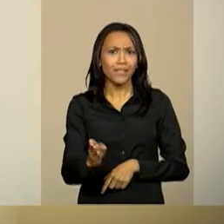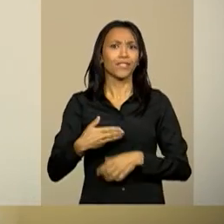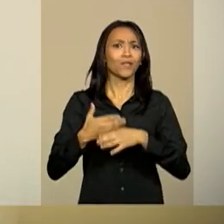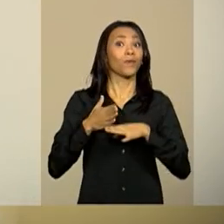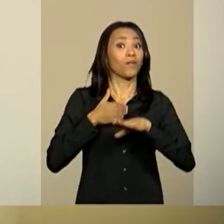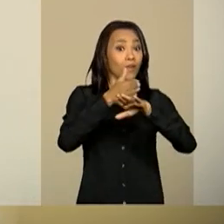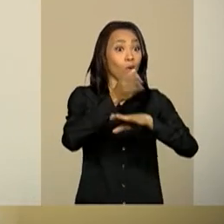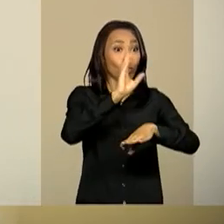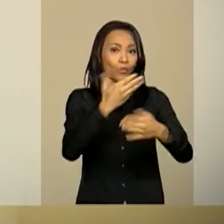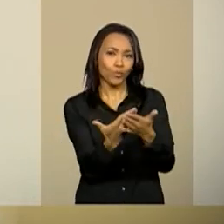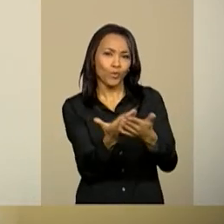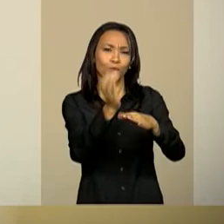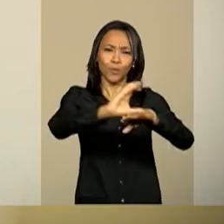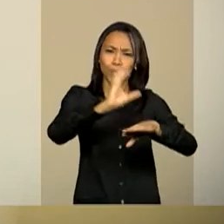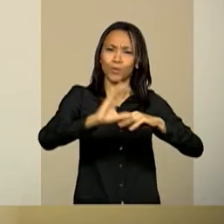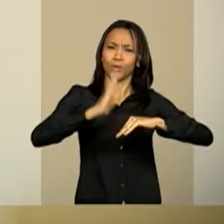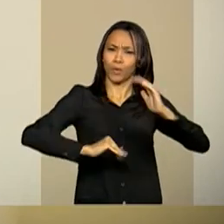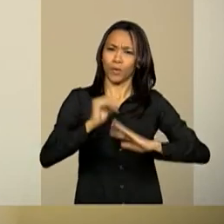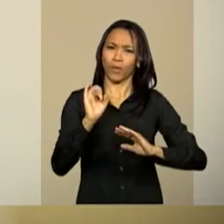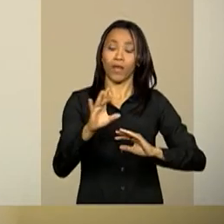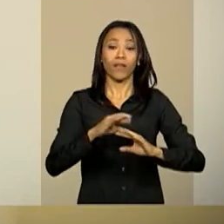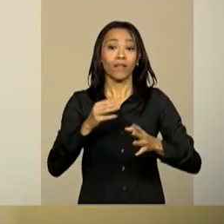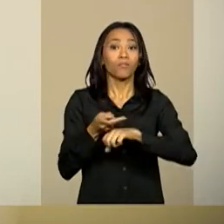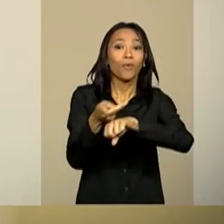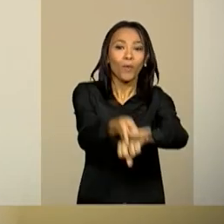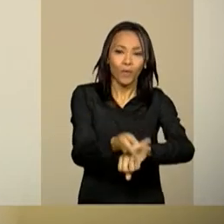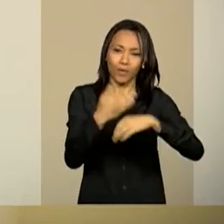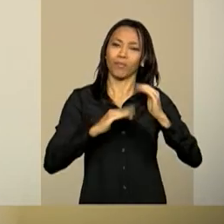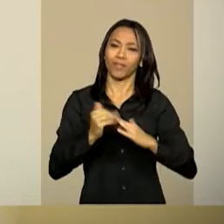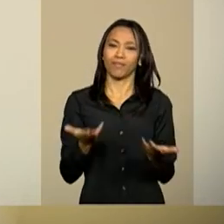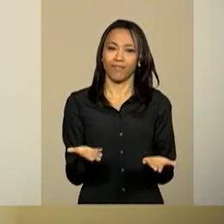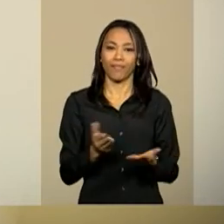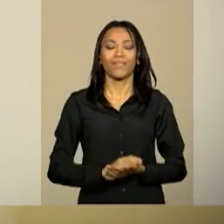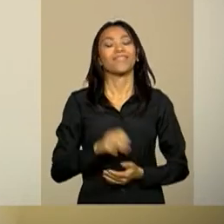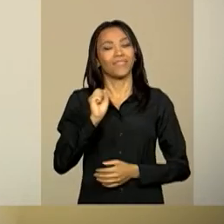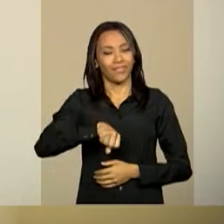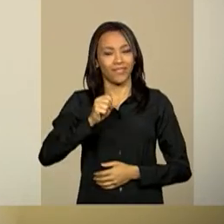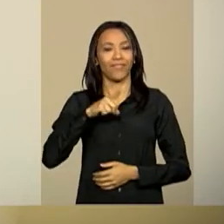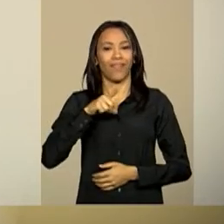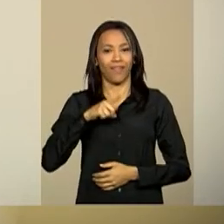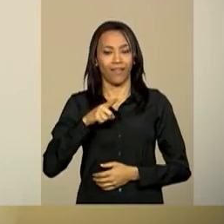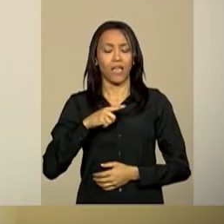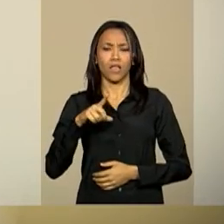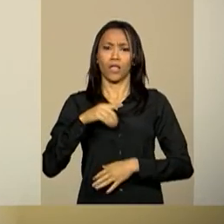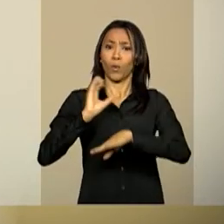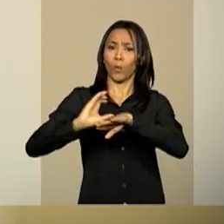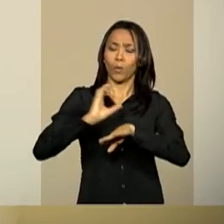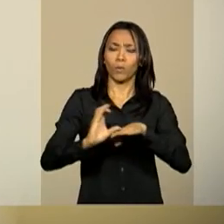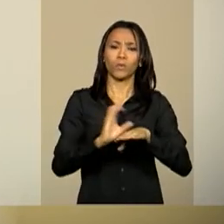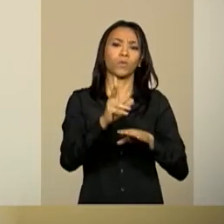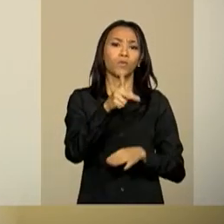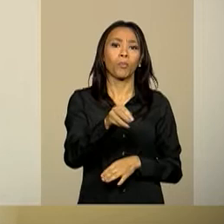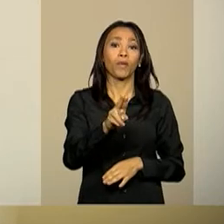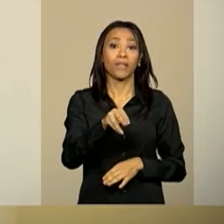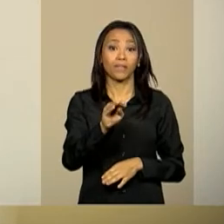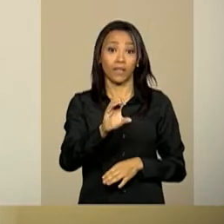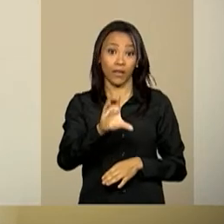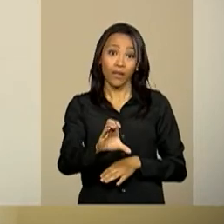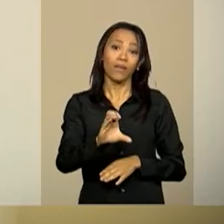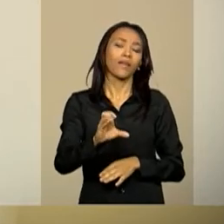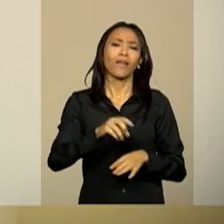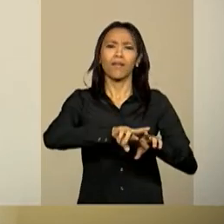fazendo o curso técnico de qualificação em busca de uma profissão a isso tem mesmo os cursos do Pronatec sendo